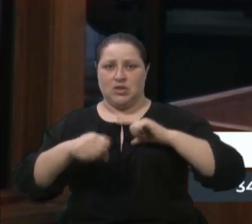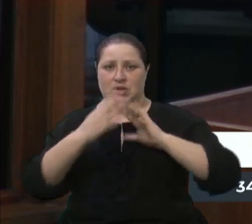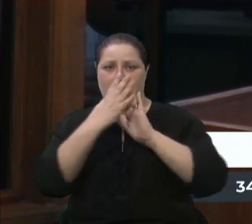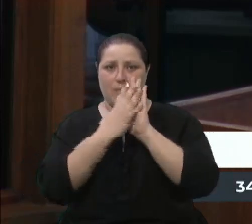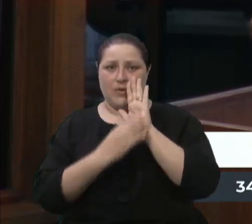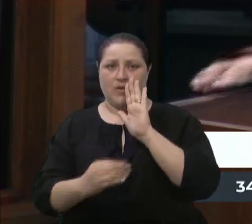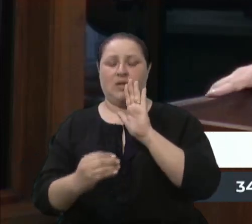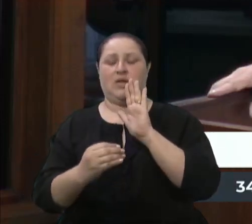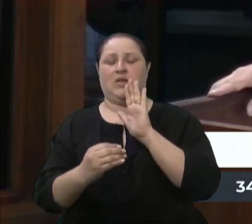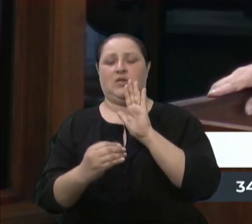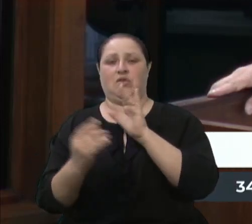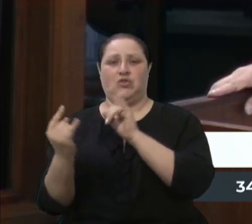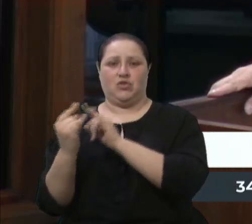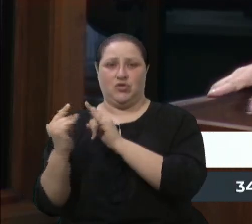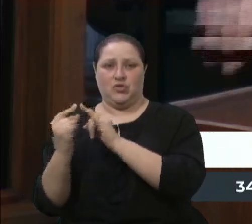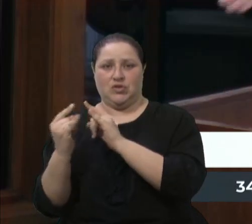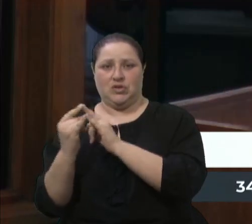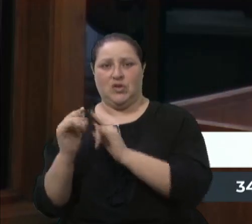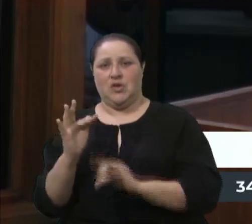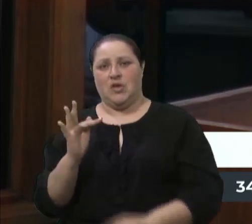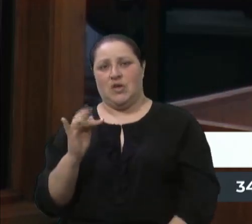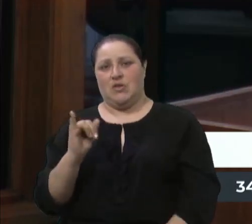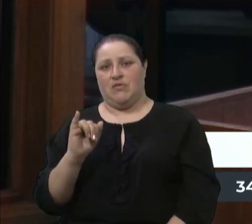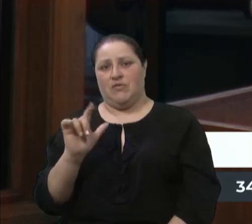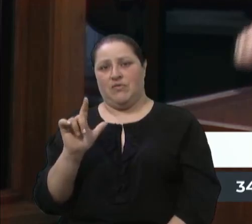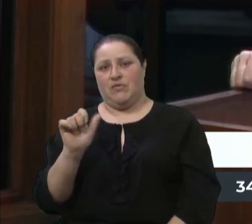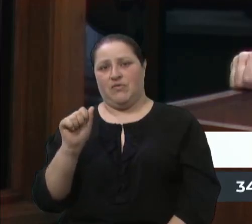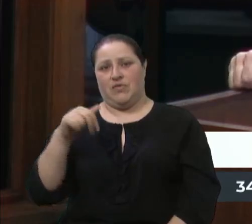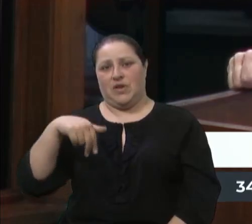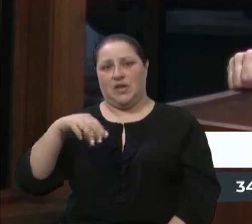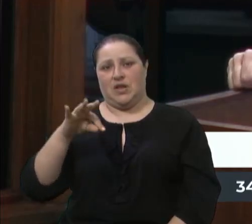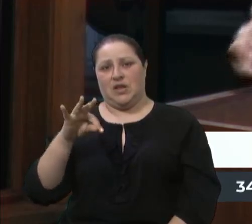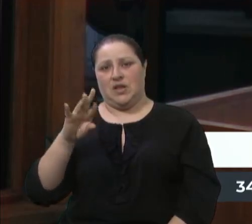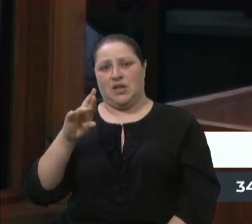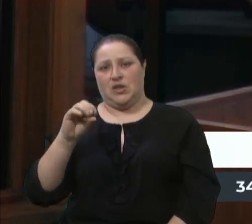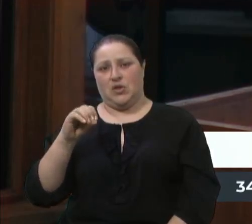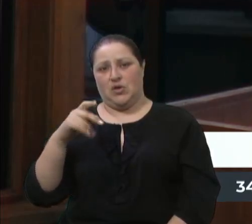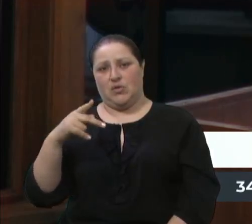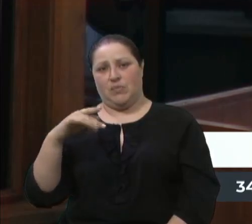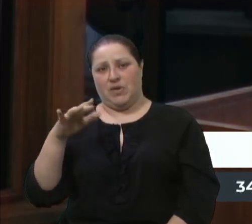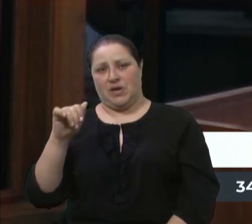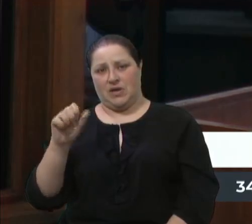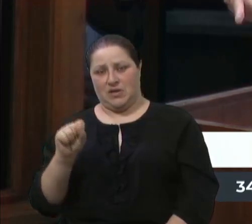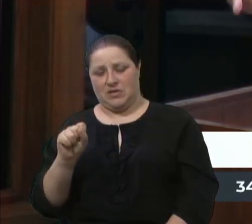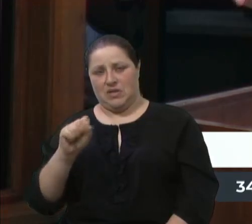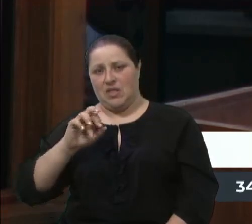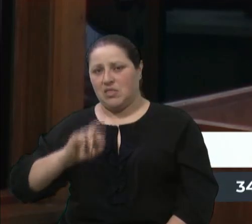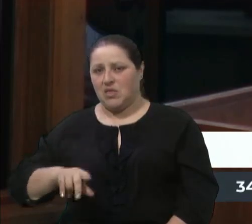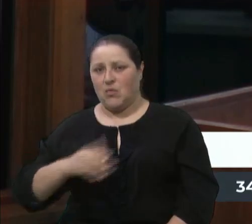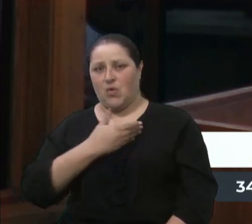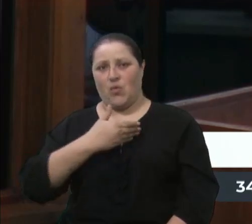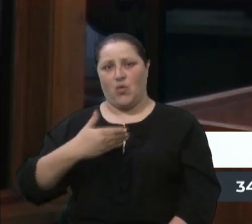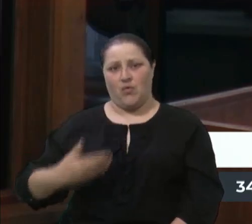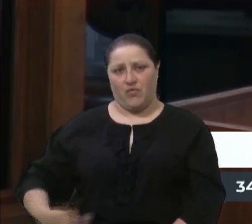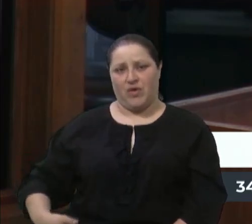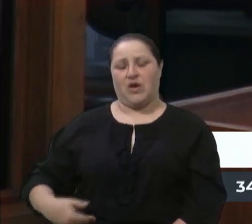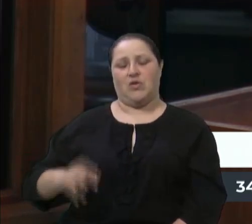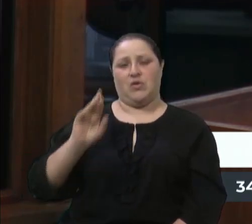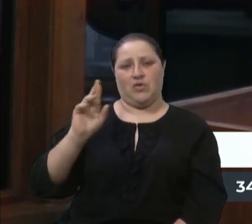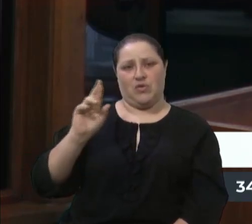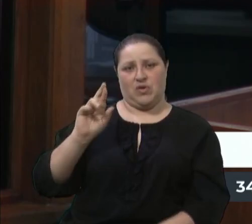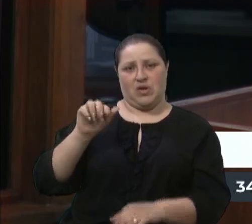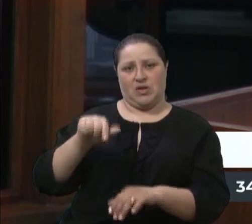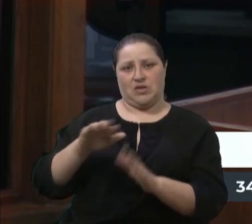entidades filantrópicas. Não é o poder público que está à frente dessas escolas, são entidades filantrópicas. Mas o que precisa,